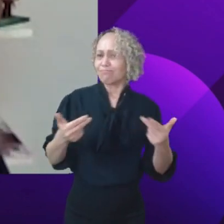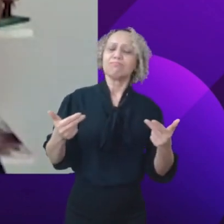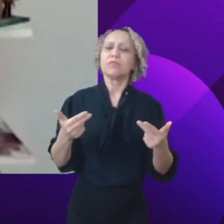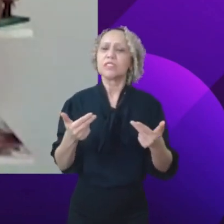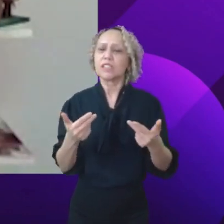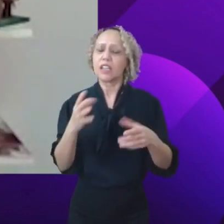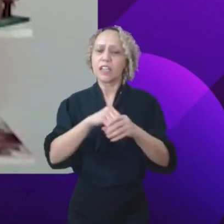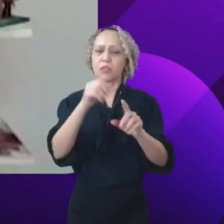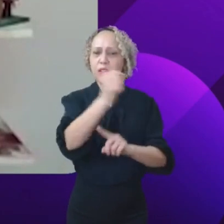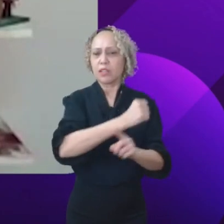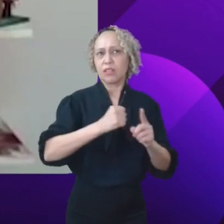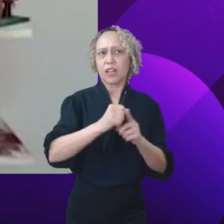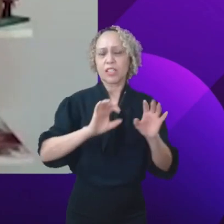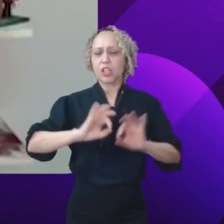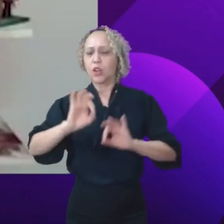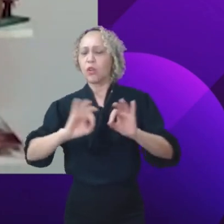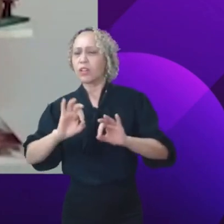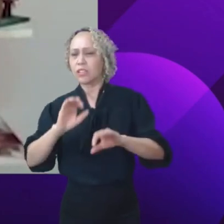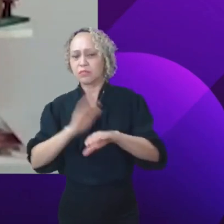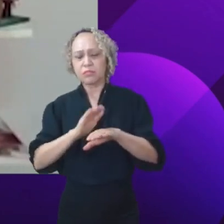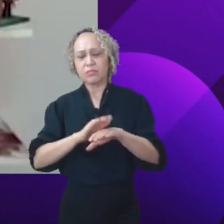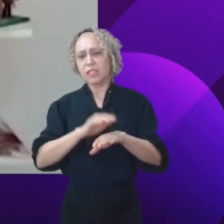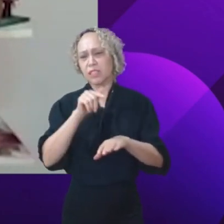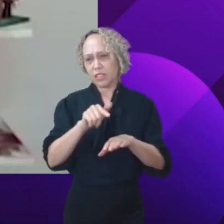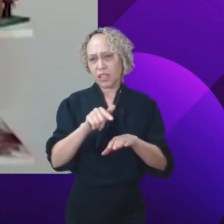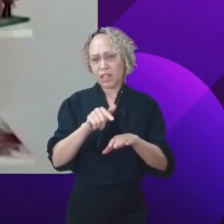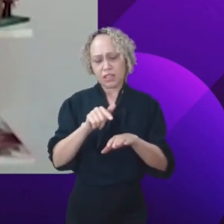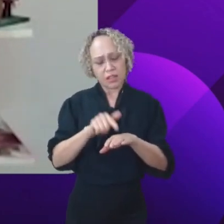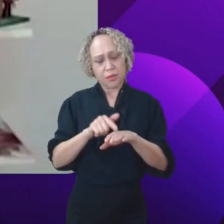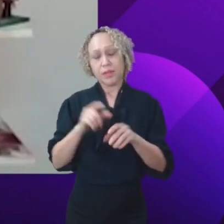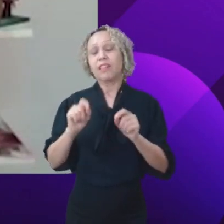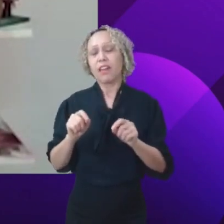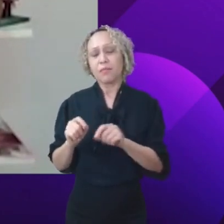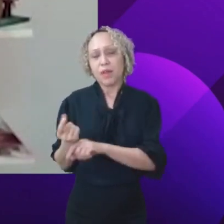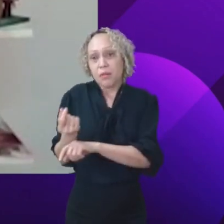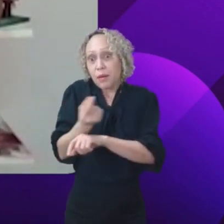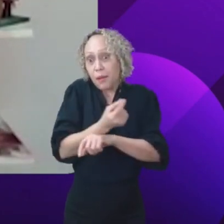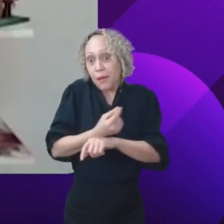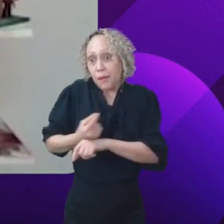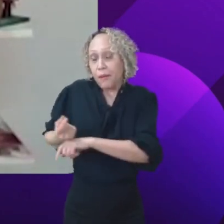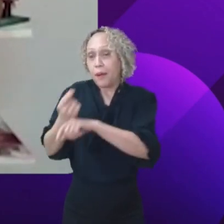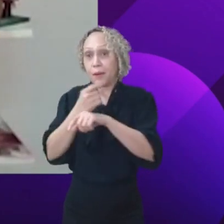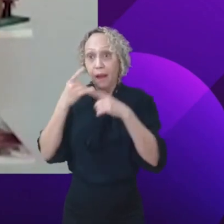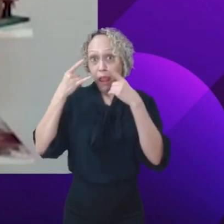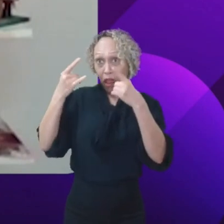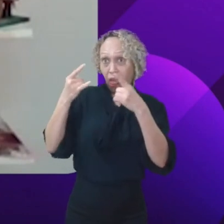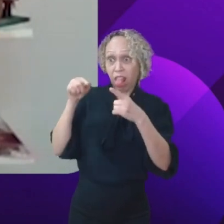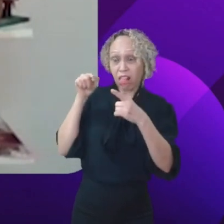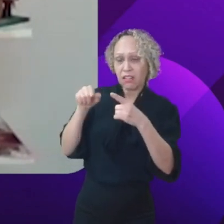organiza dentro que ela é determinada pelo modo de produção capitalista, né? E o que o modo de